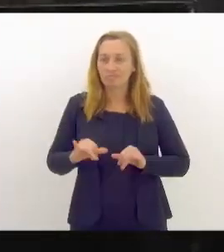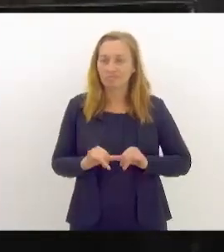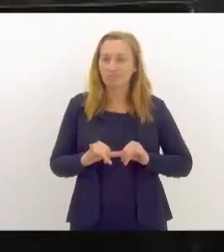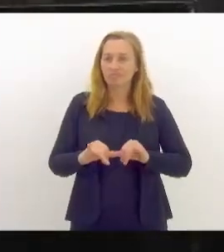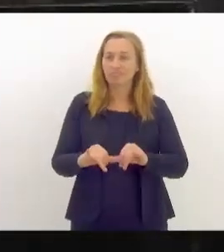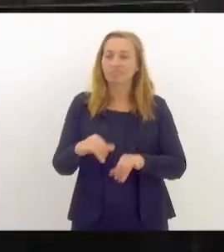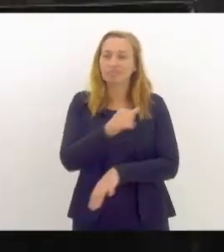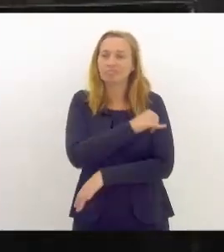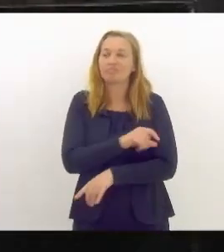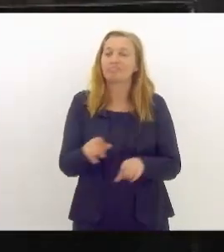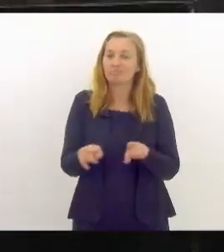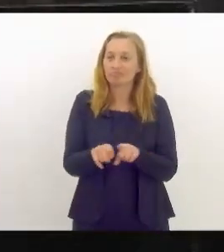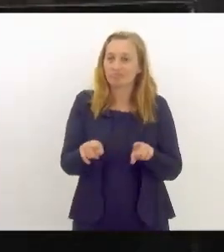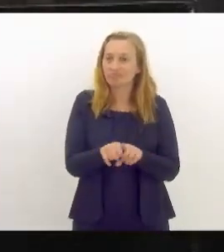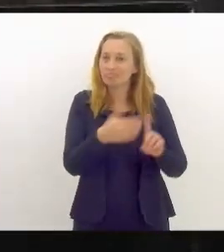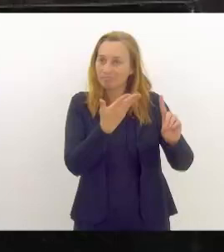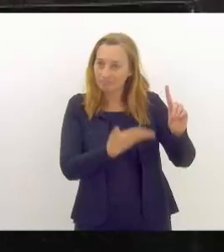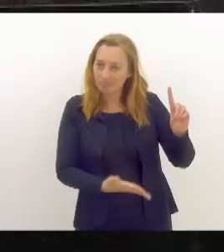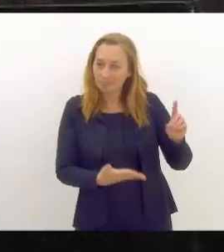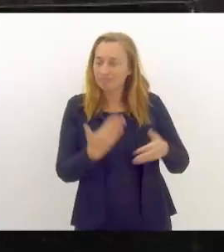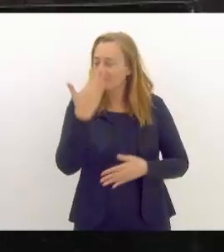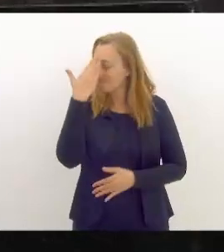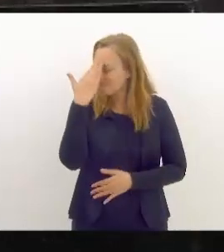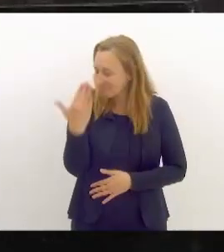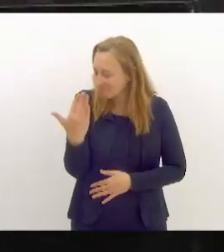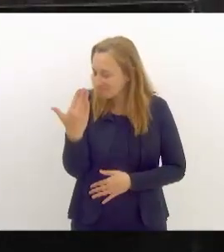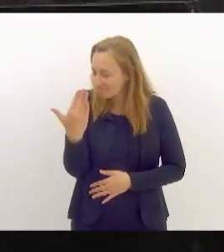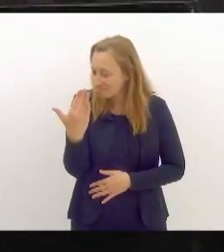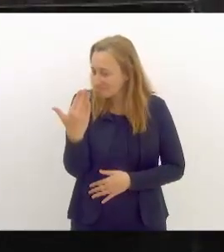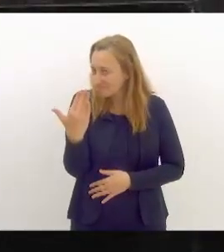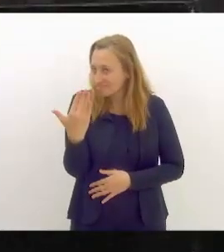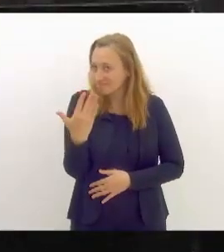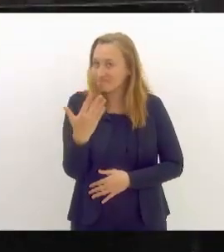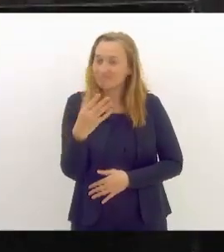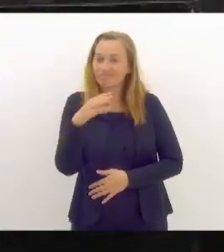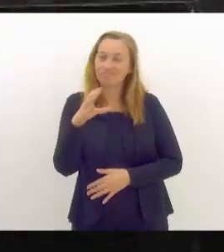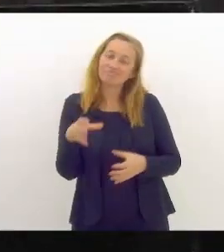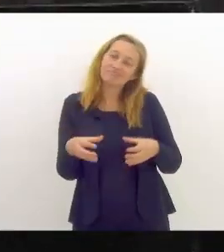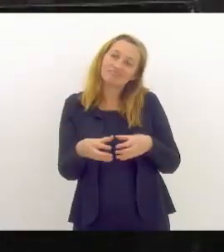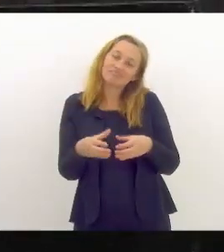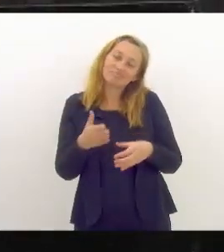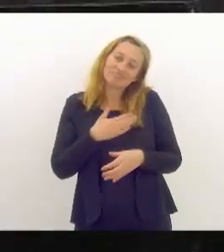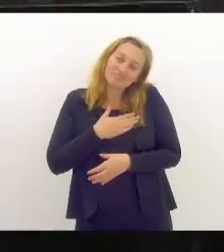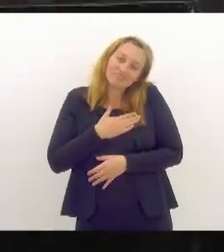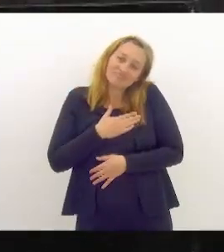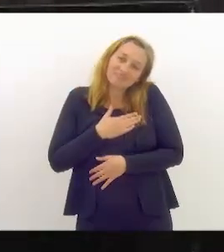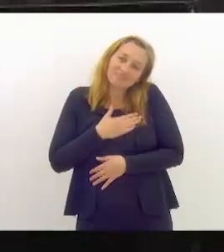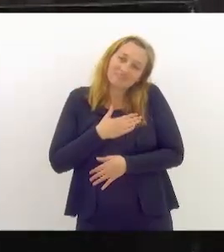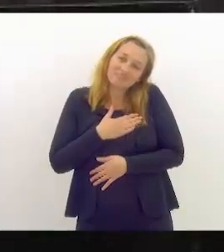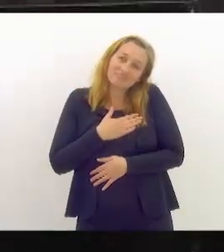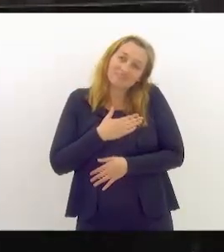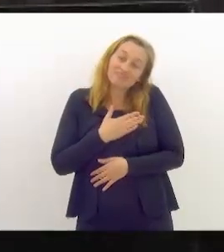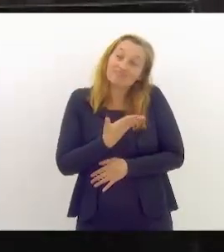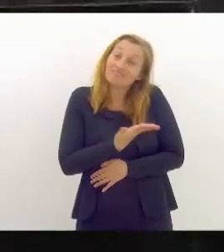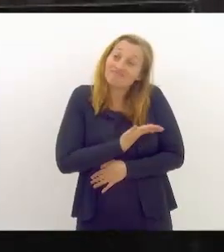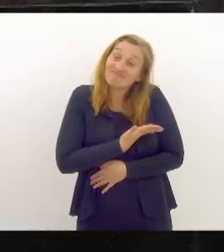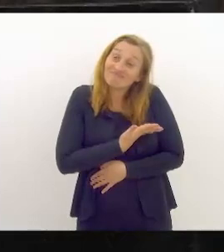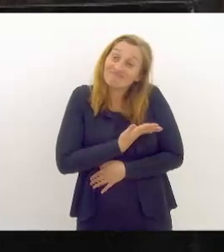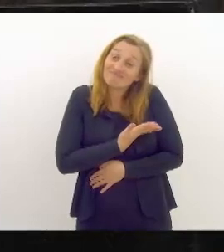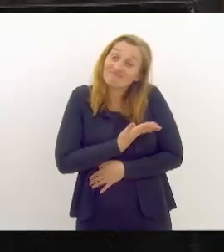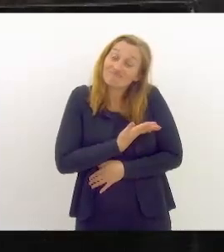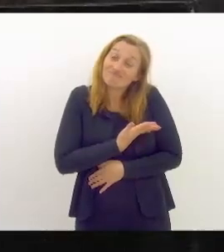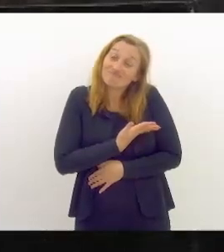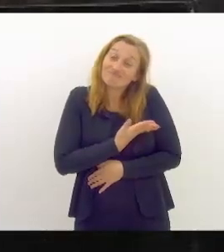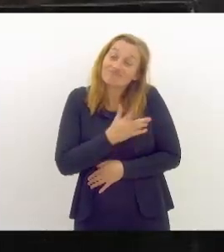está sendo homenageado muito obrigada ao meu time aos meus amigos